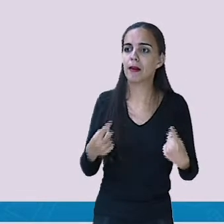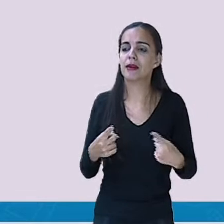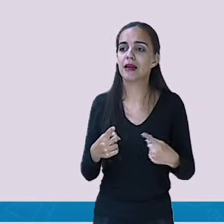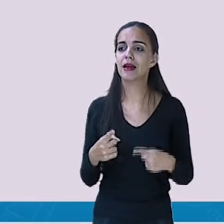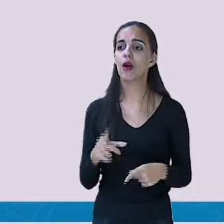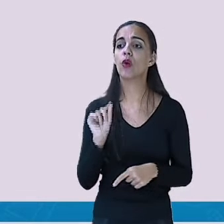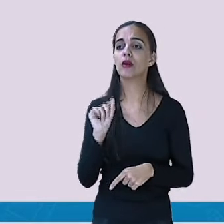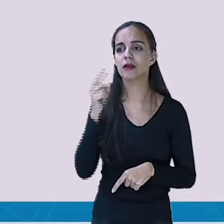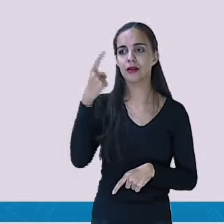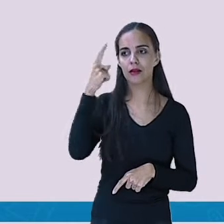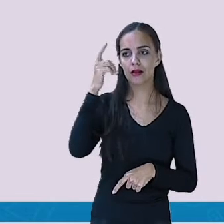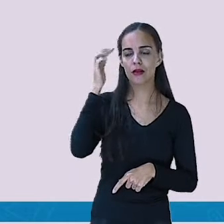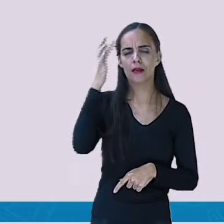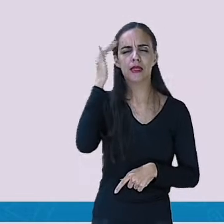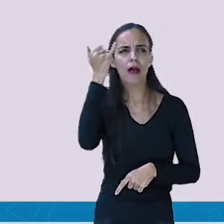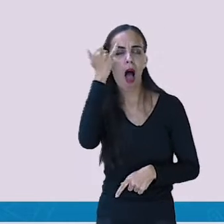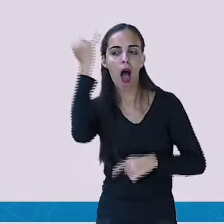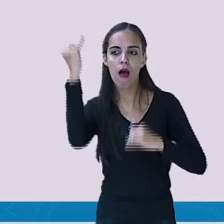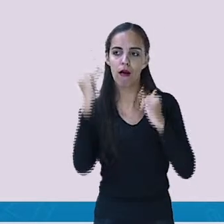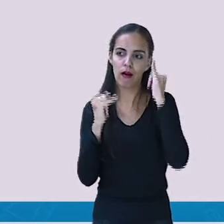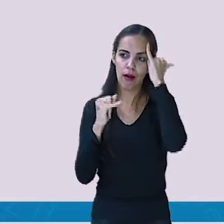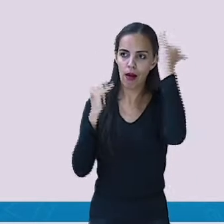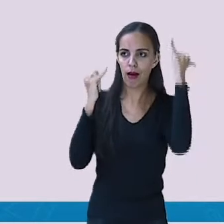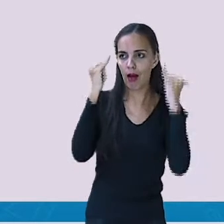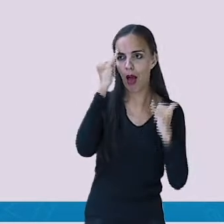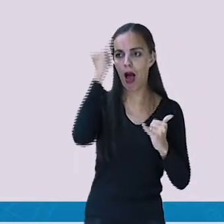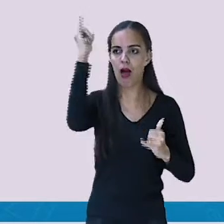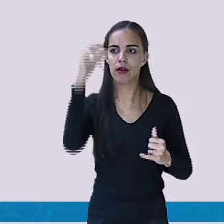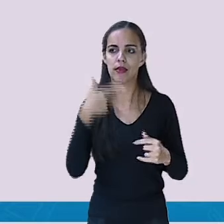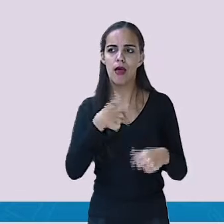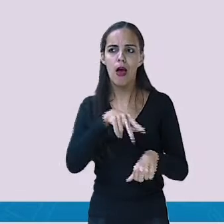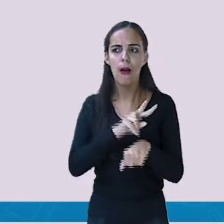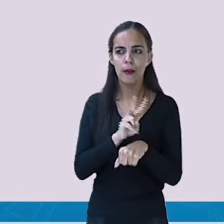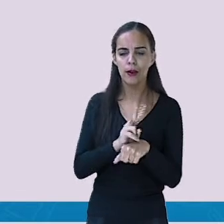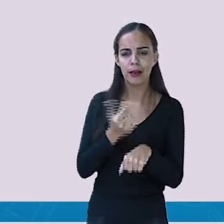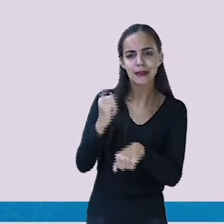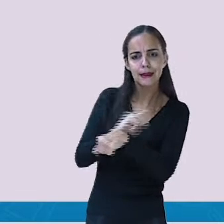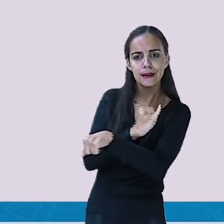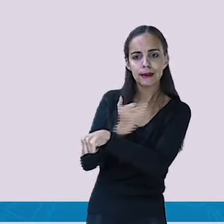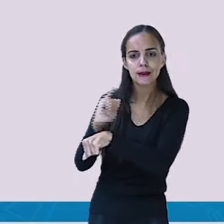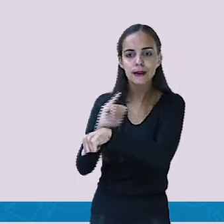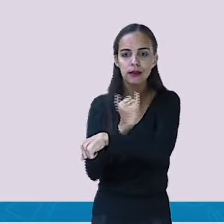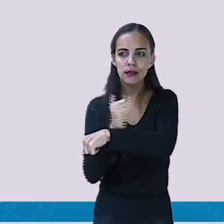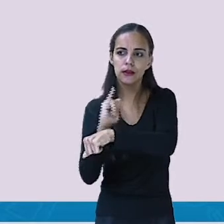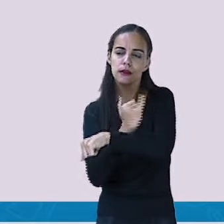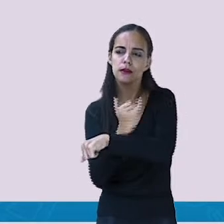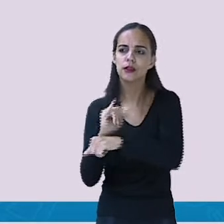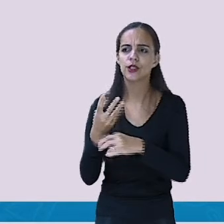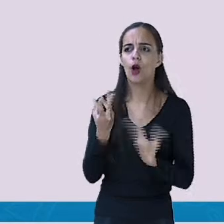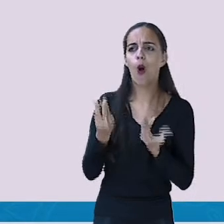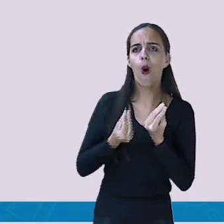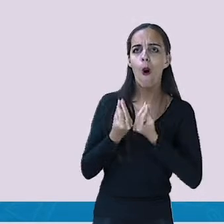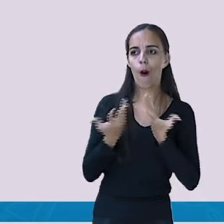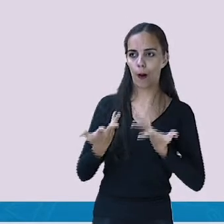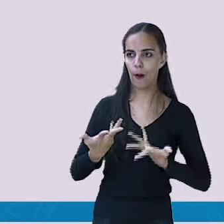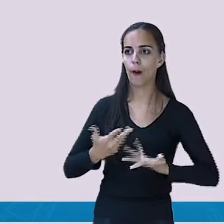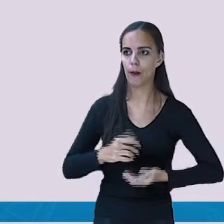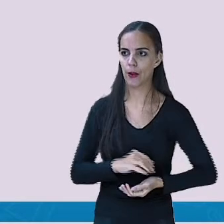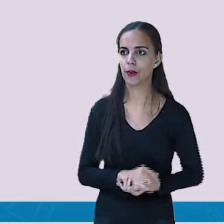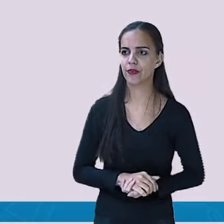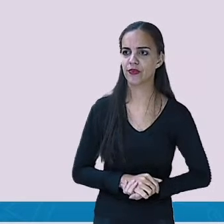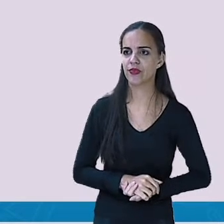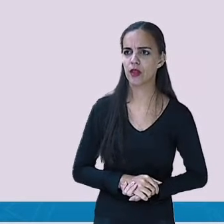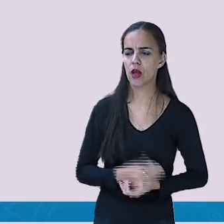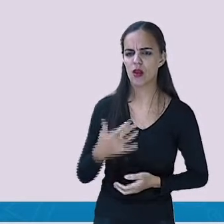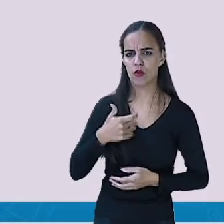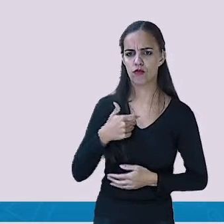preciso ter ideias, traçar estratégias, agir, ter